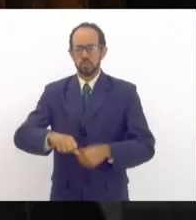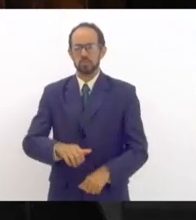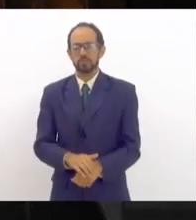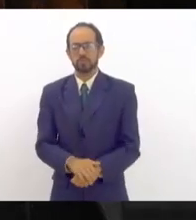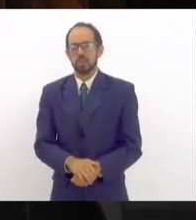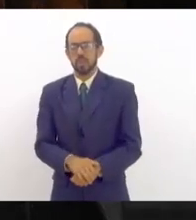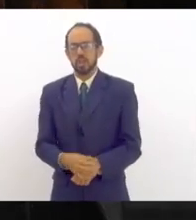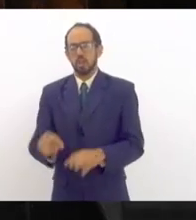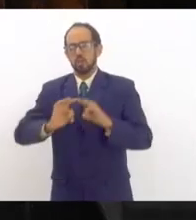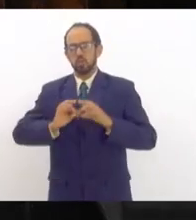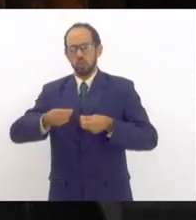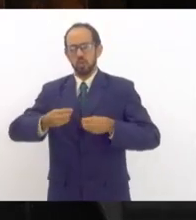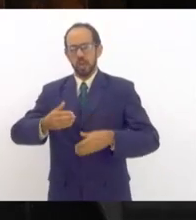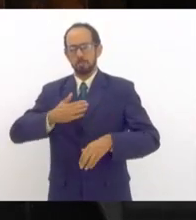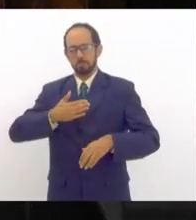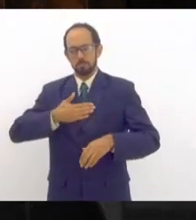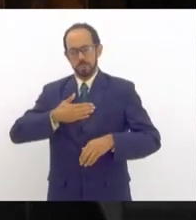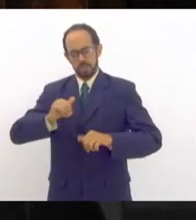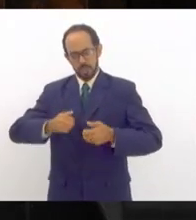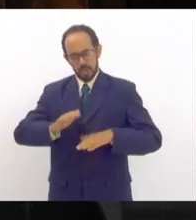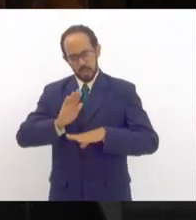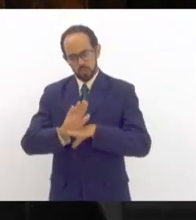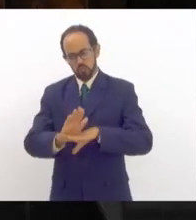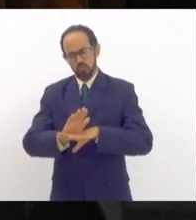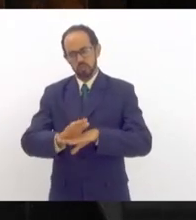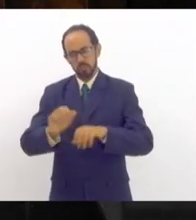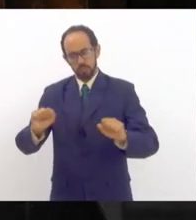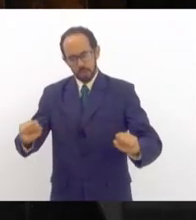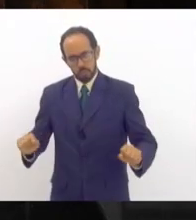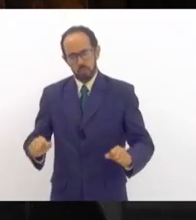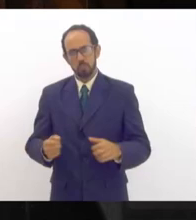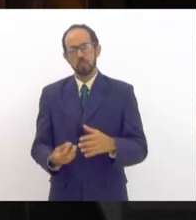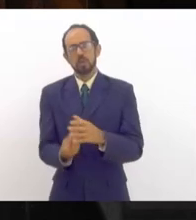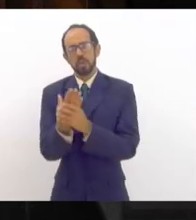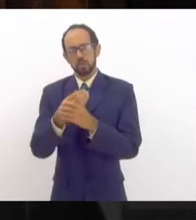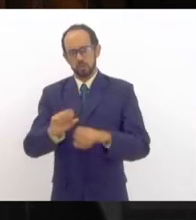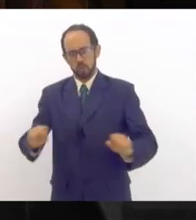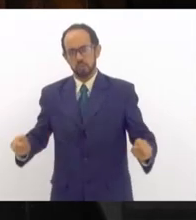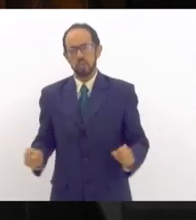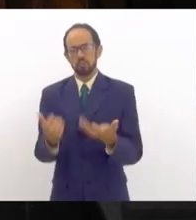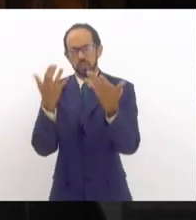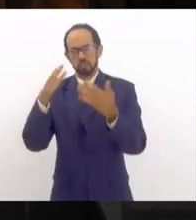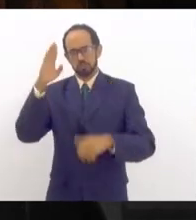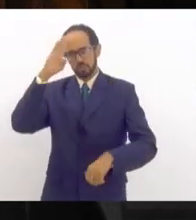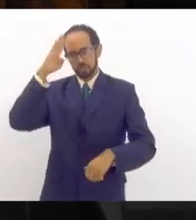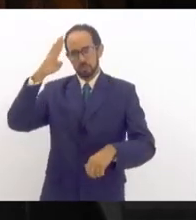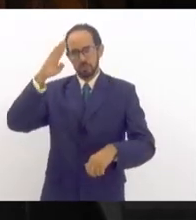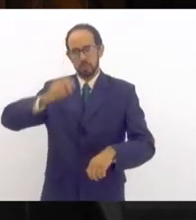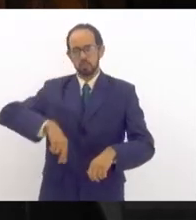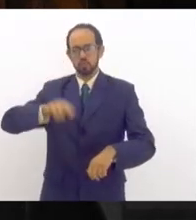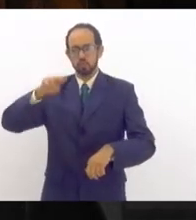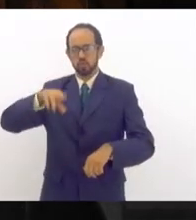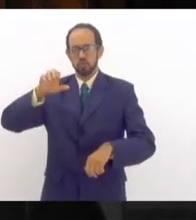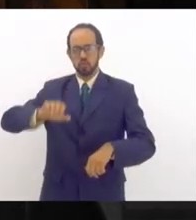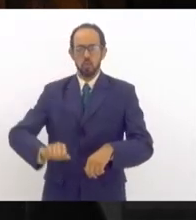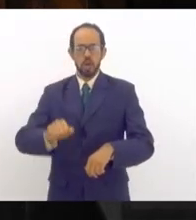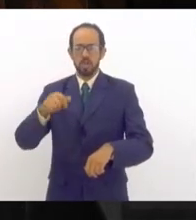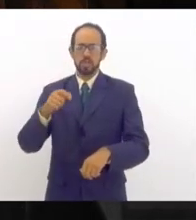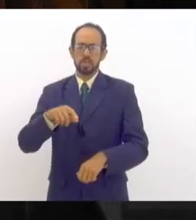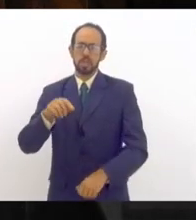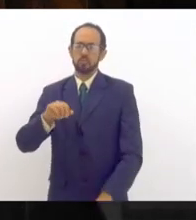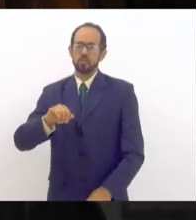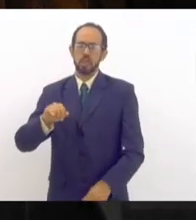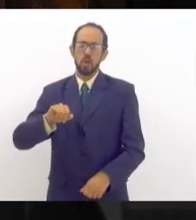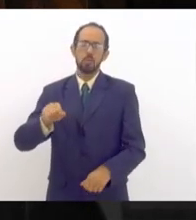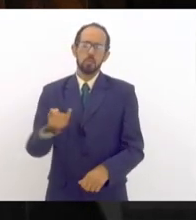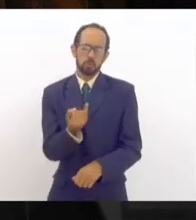toda minha colaboração vai ser dada ao produtor de evento principalmente o produtor de evento que jamais teve uma oportunidade de um